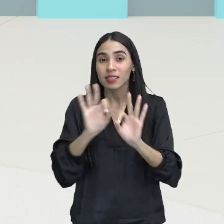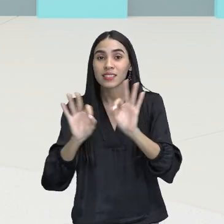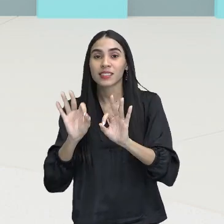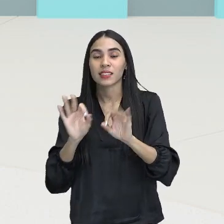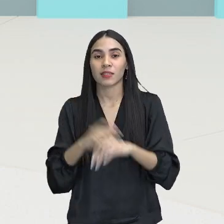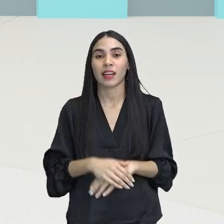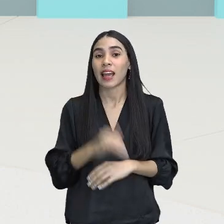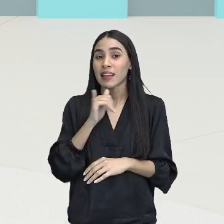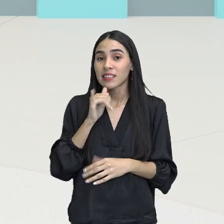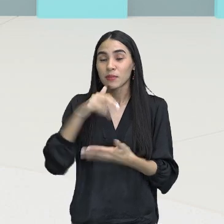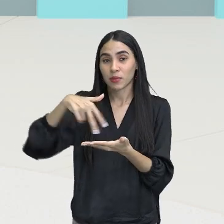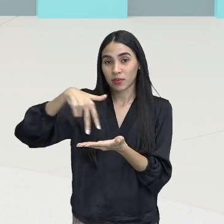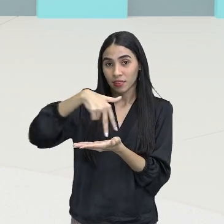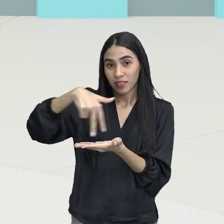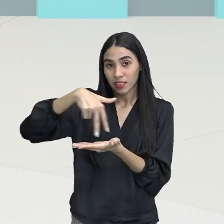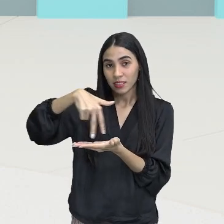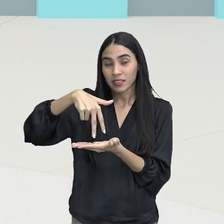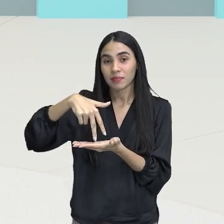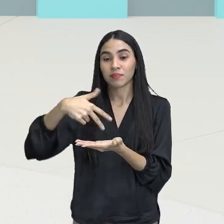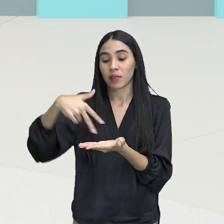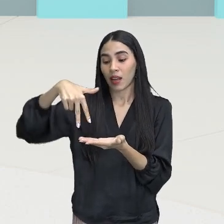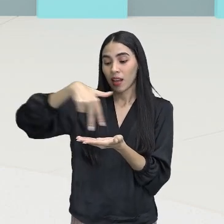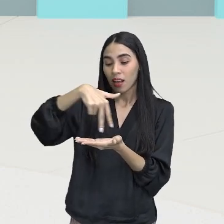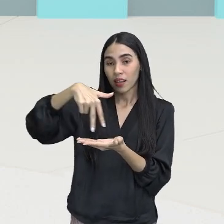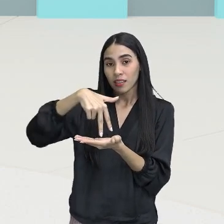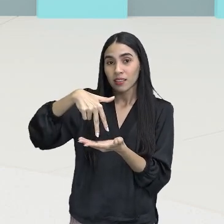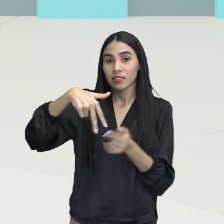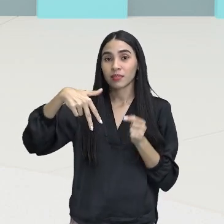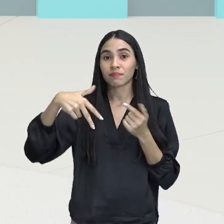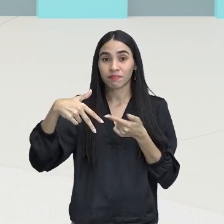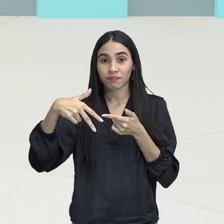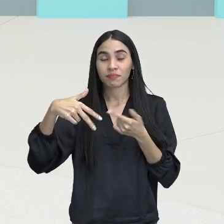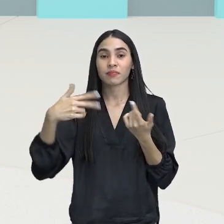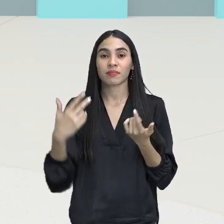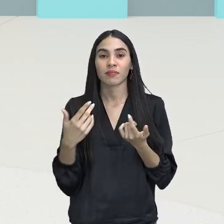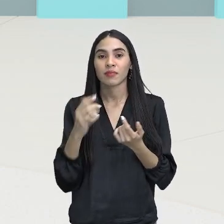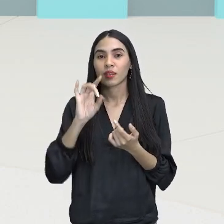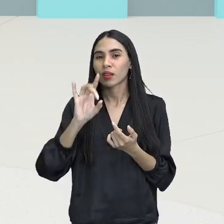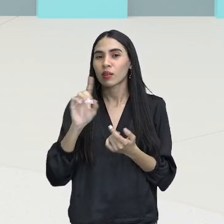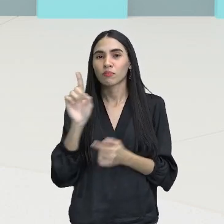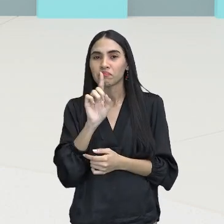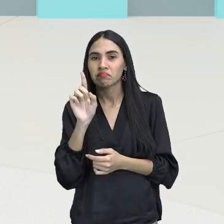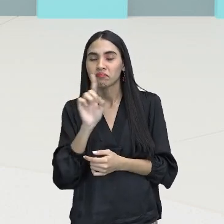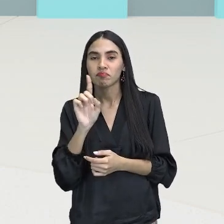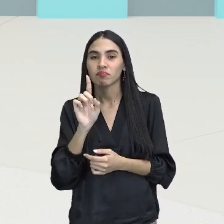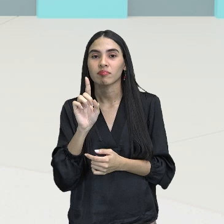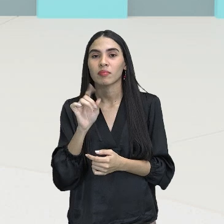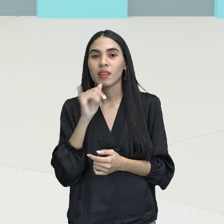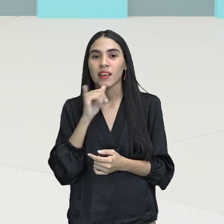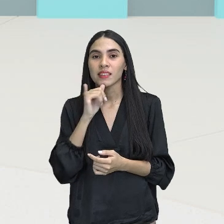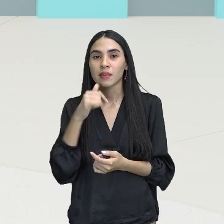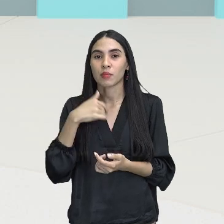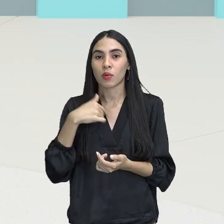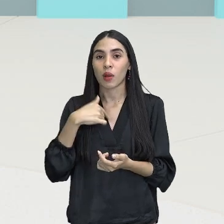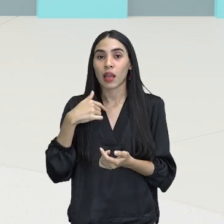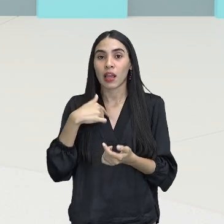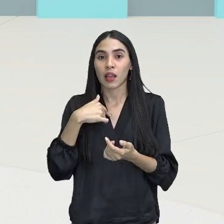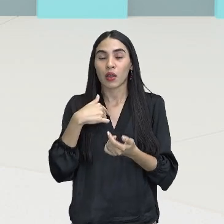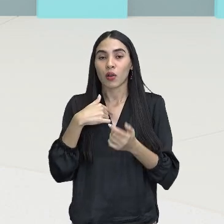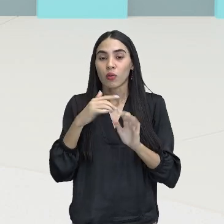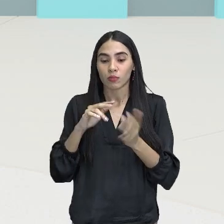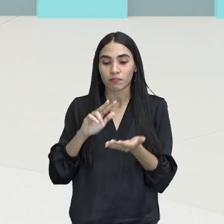da dança, a dança, por exemplo, não é somente eu ir para o